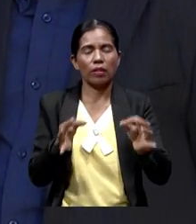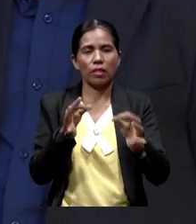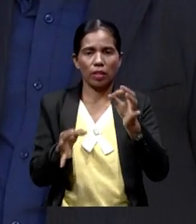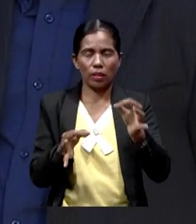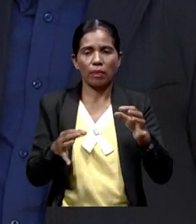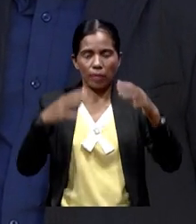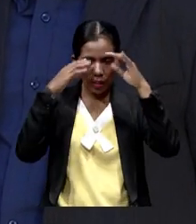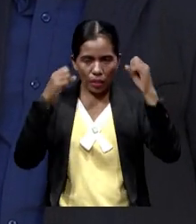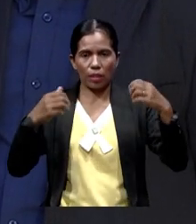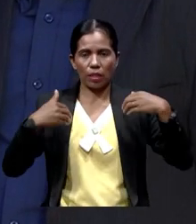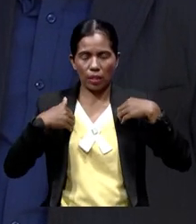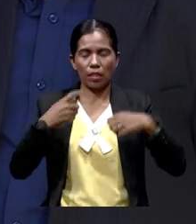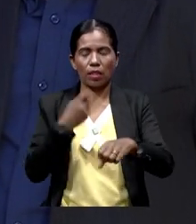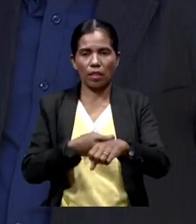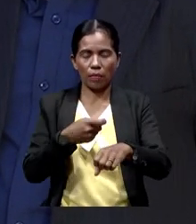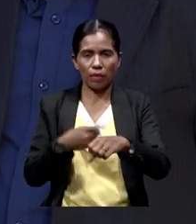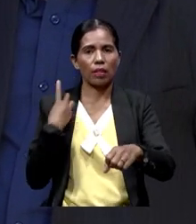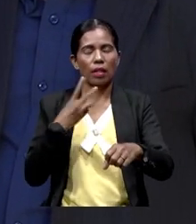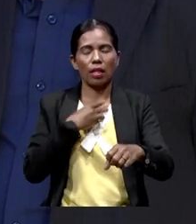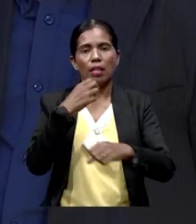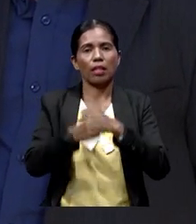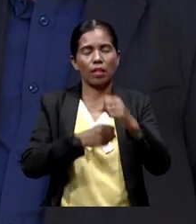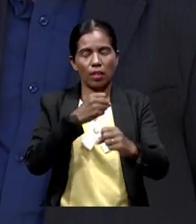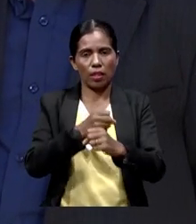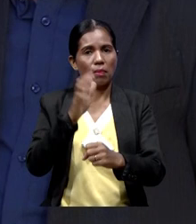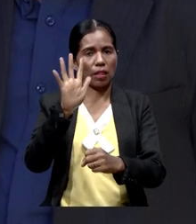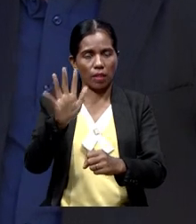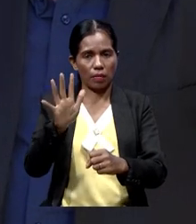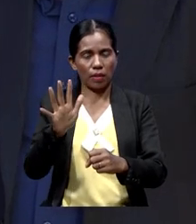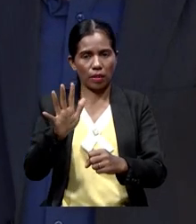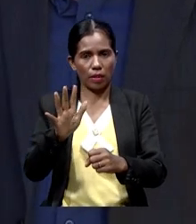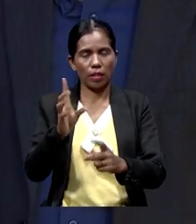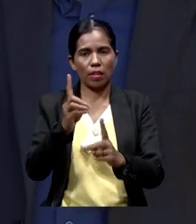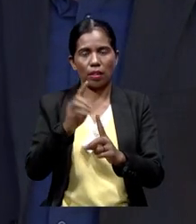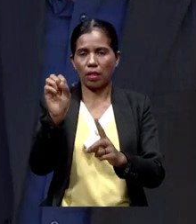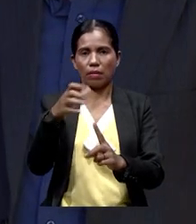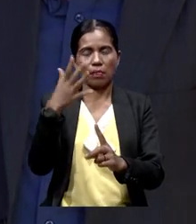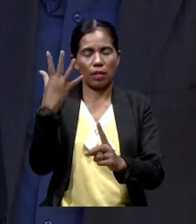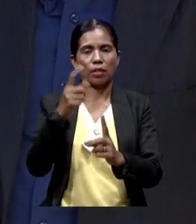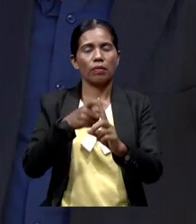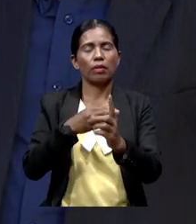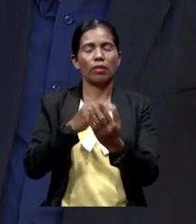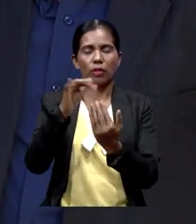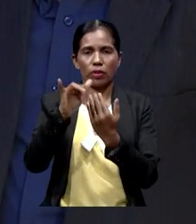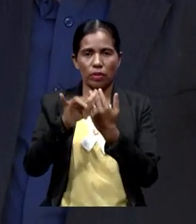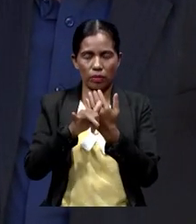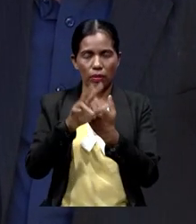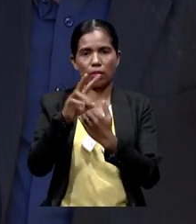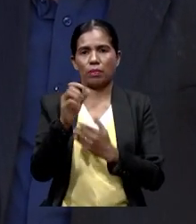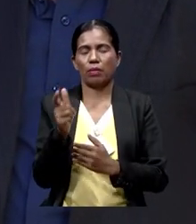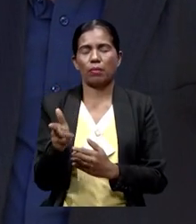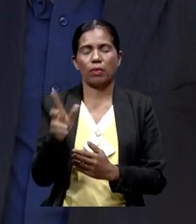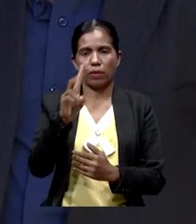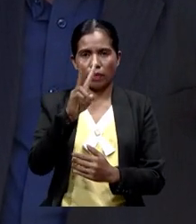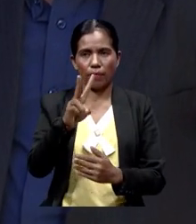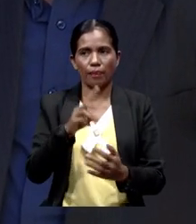marca presença e também aniversário para Dalla Lima. Deve ser mono e a. Dia 15 de junho de 2022. Né? Em princípio,